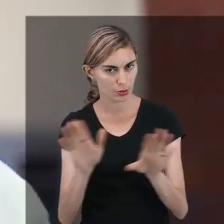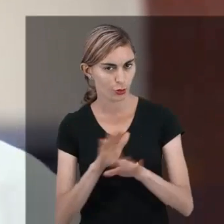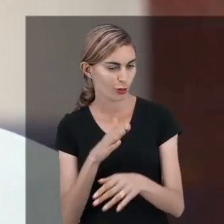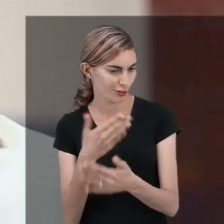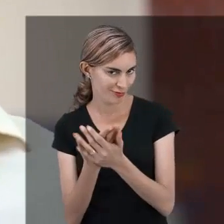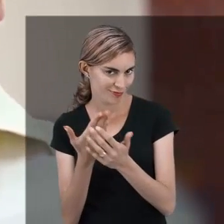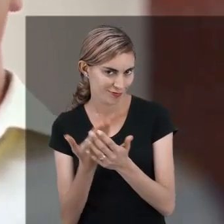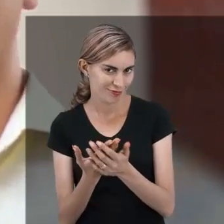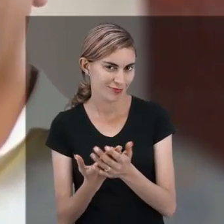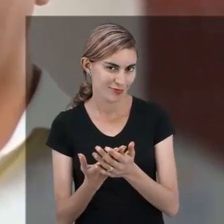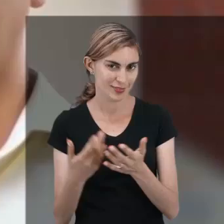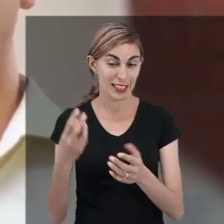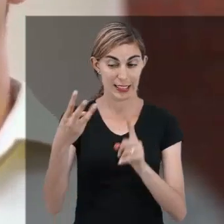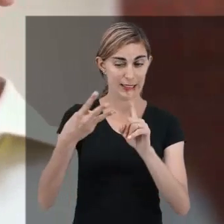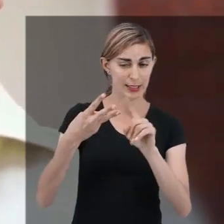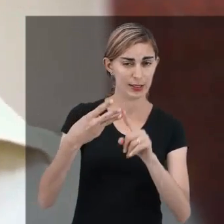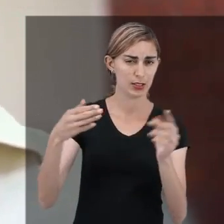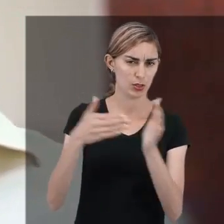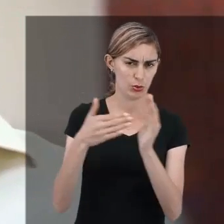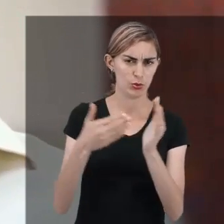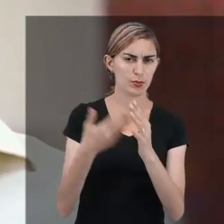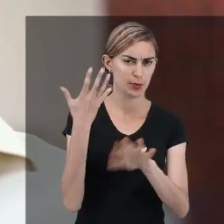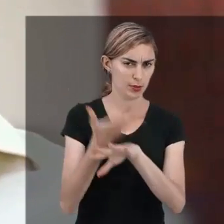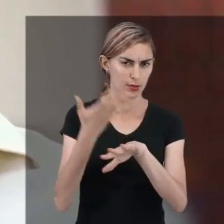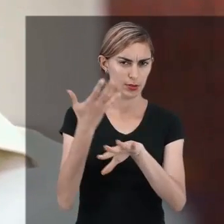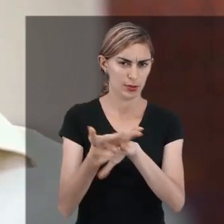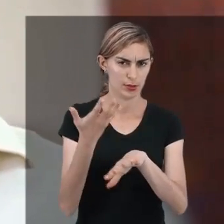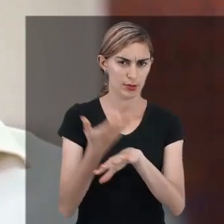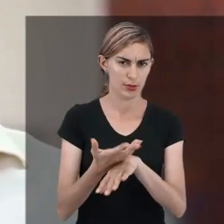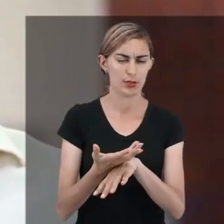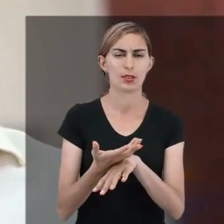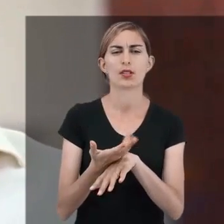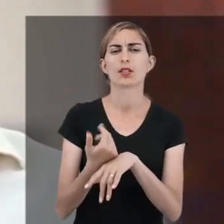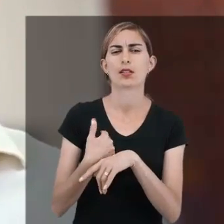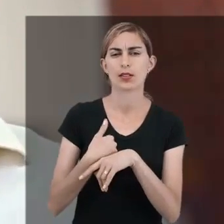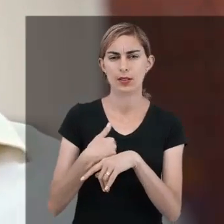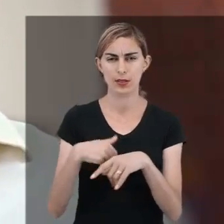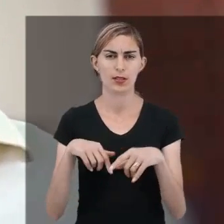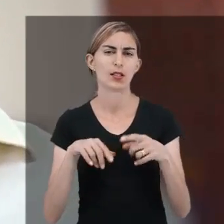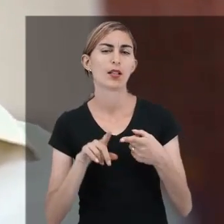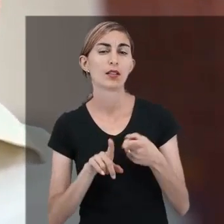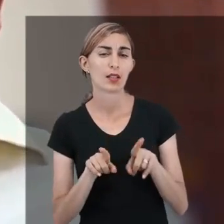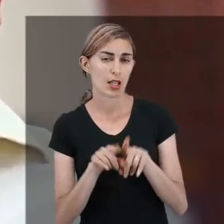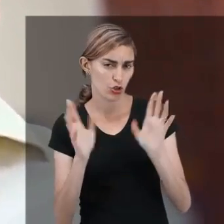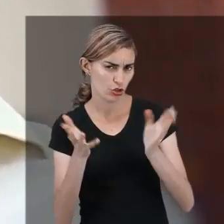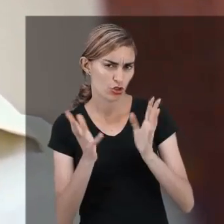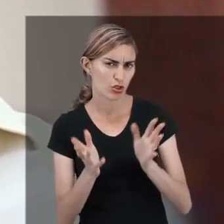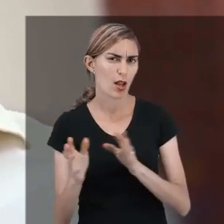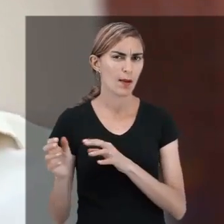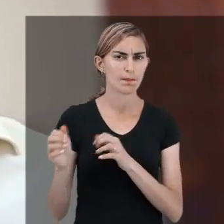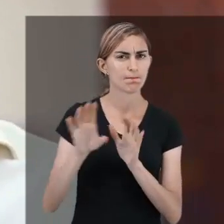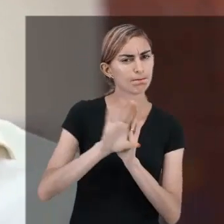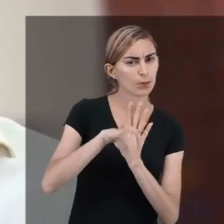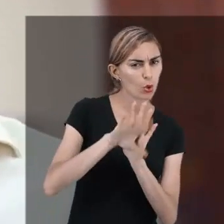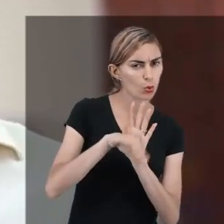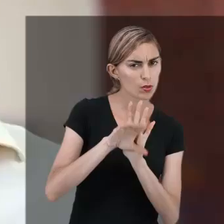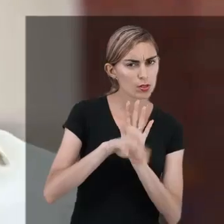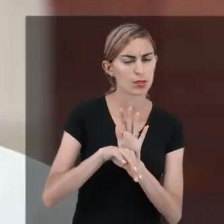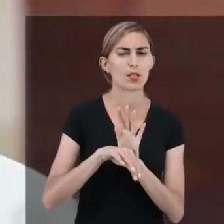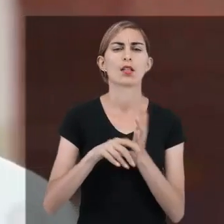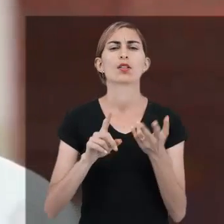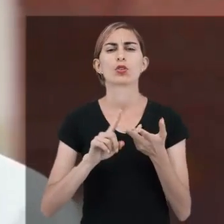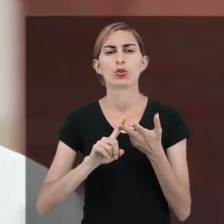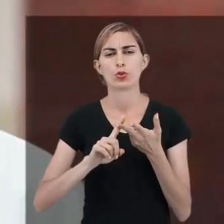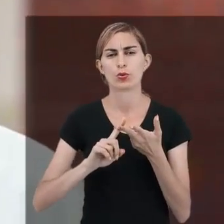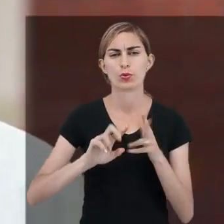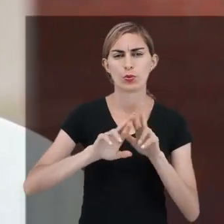Olá, estudantes. Vamos para a nossa terceira e última competência da disciplina de EPI e EPC. A gente já passou pelo conceito de EPI e EPC,